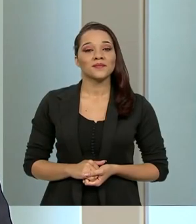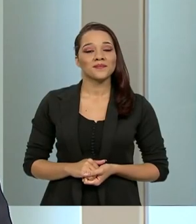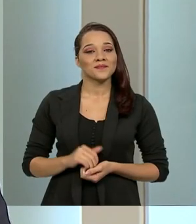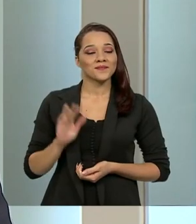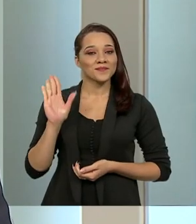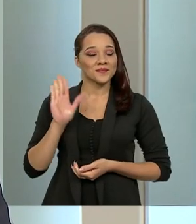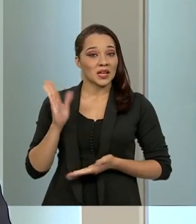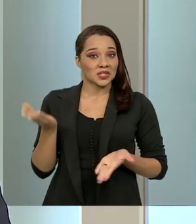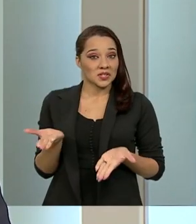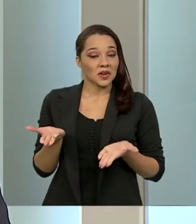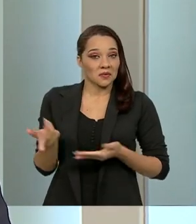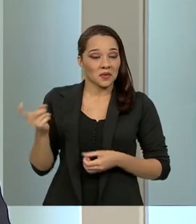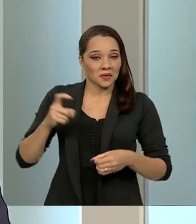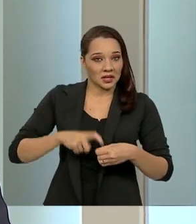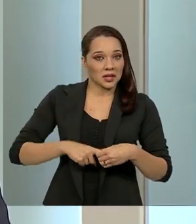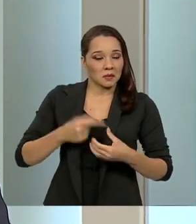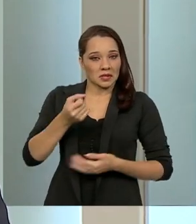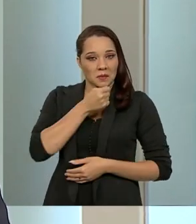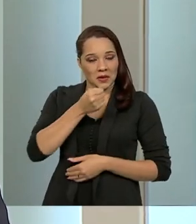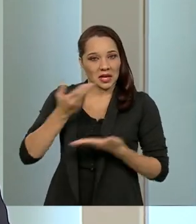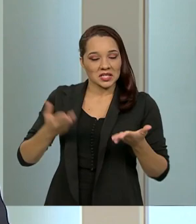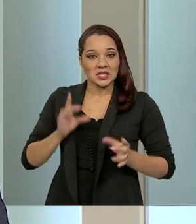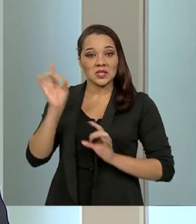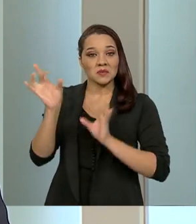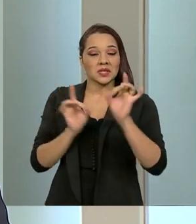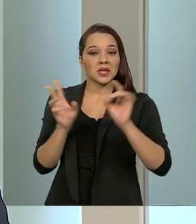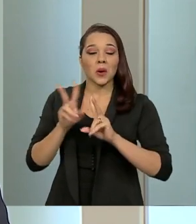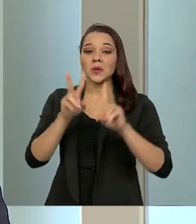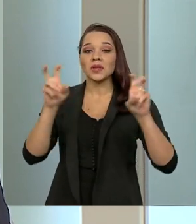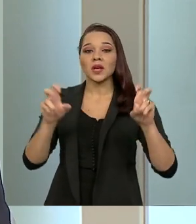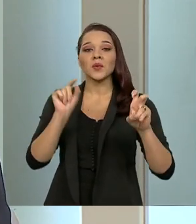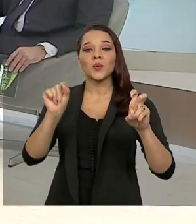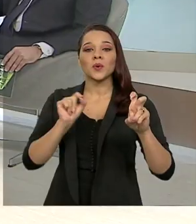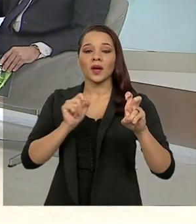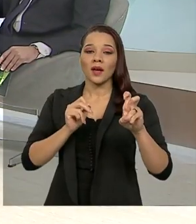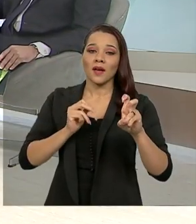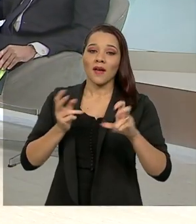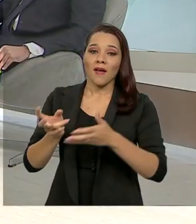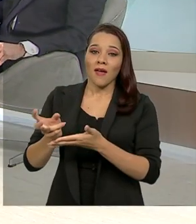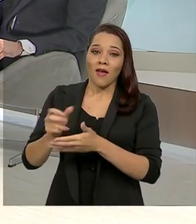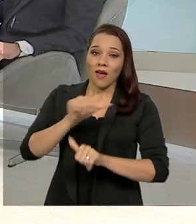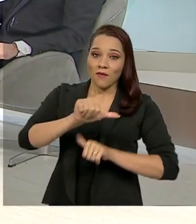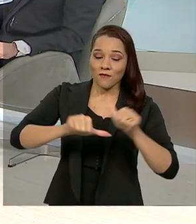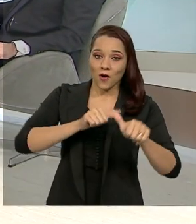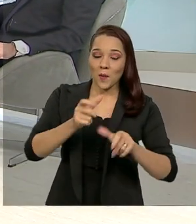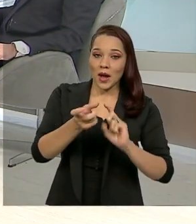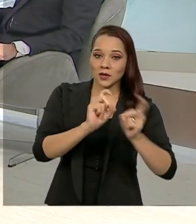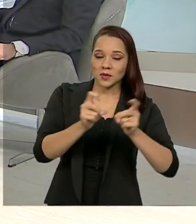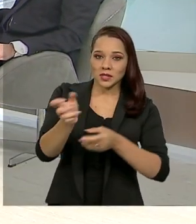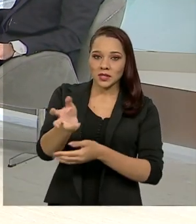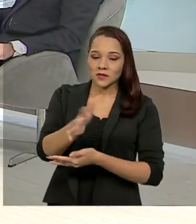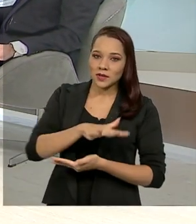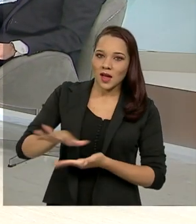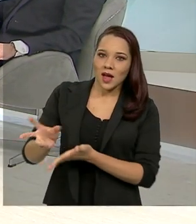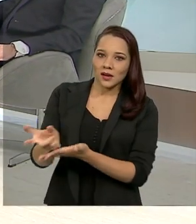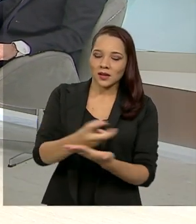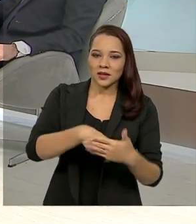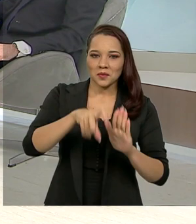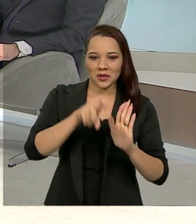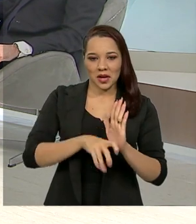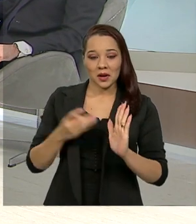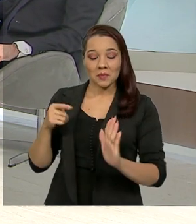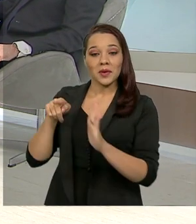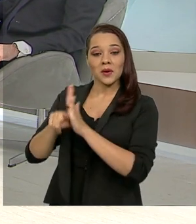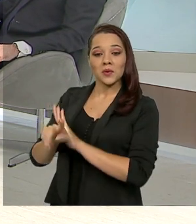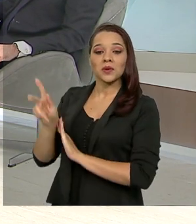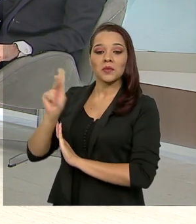Estamos de volta com o Brasil em Pauta Especial, Reforma Tributária. E a Catiúcia vai fazer uma pergunta para o professor Fossati.